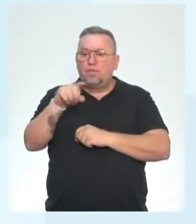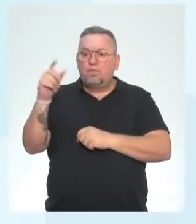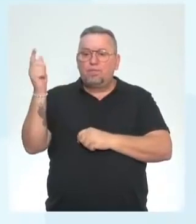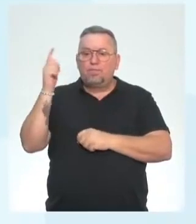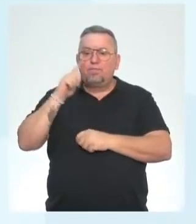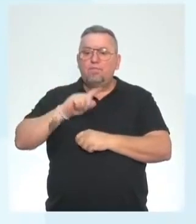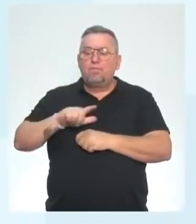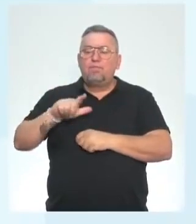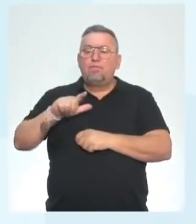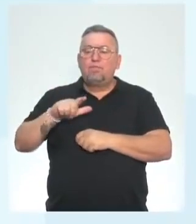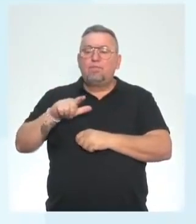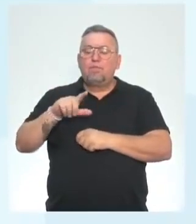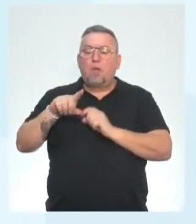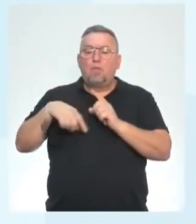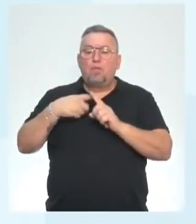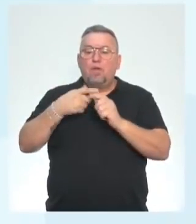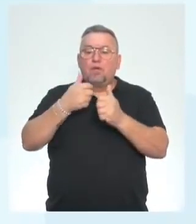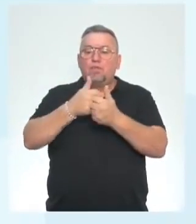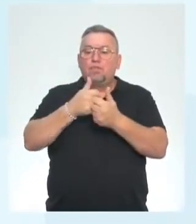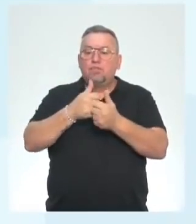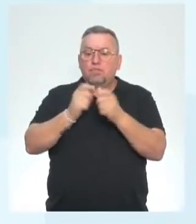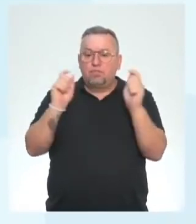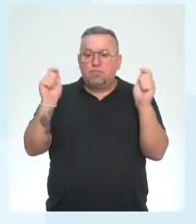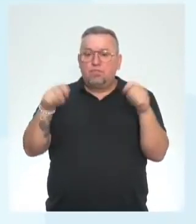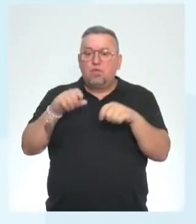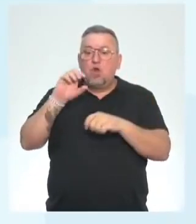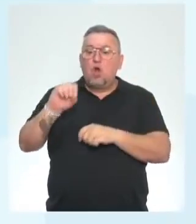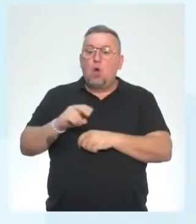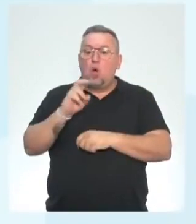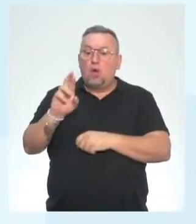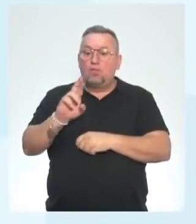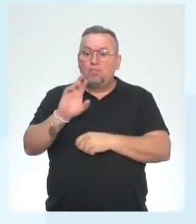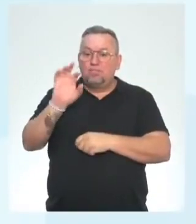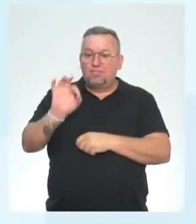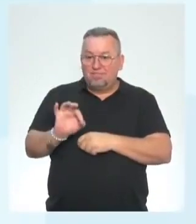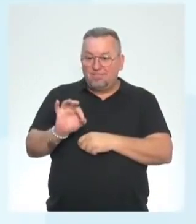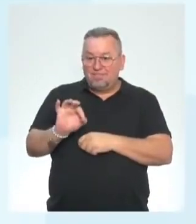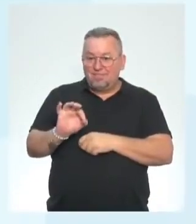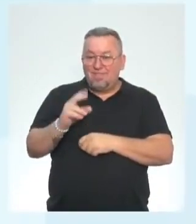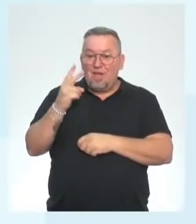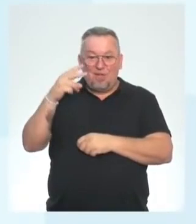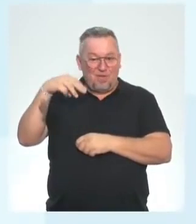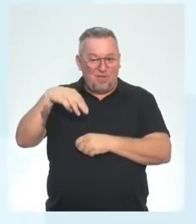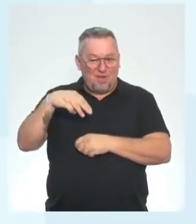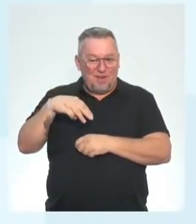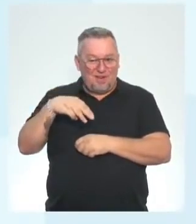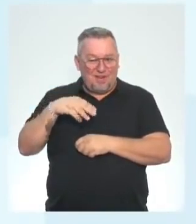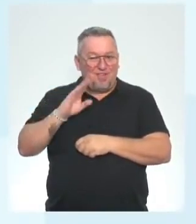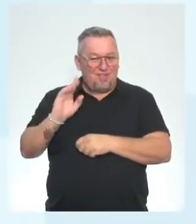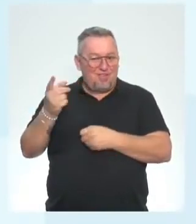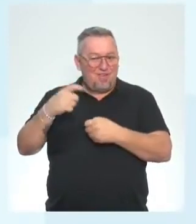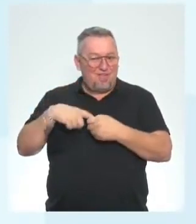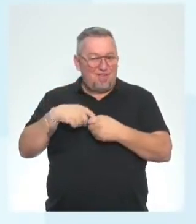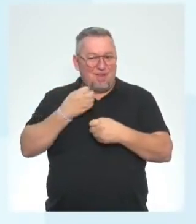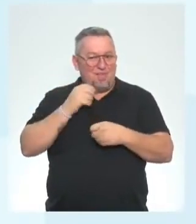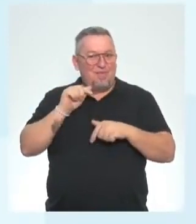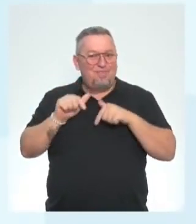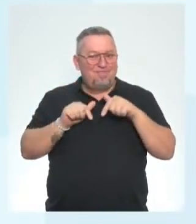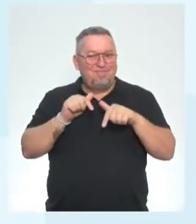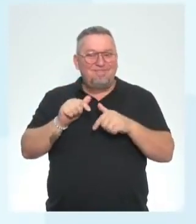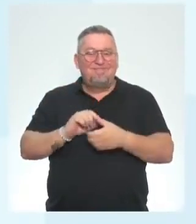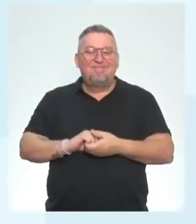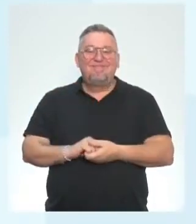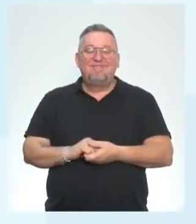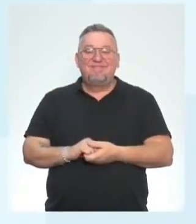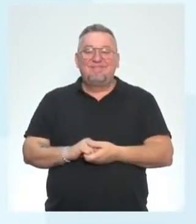consegue chegar o mais próximo possível ou resposta exata, beleza? 2 minutinhos, a gente retorna. Bom